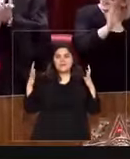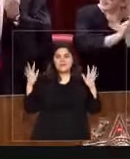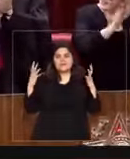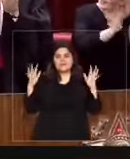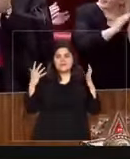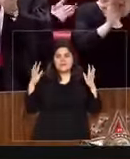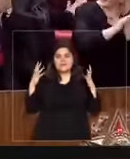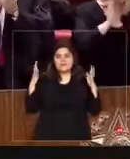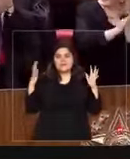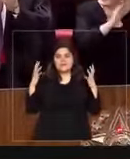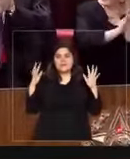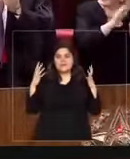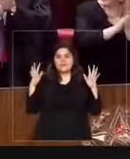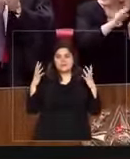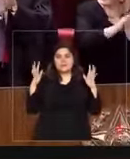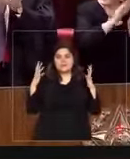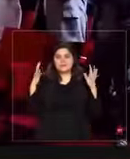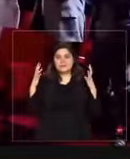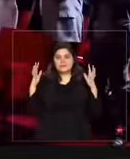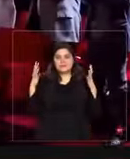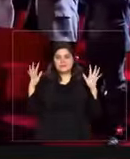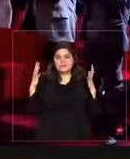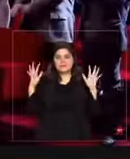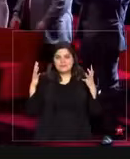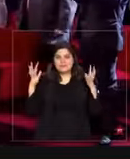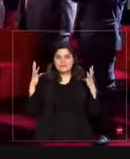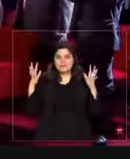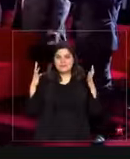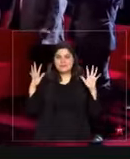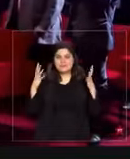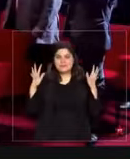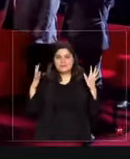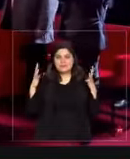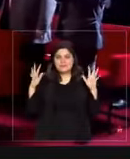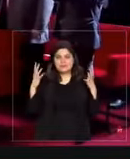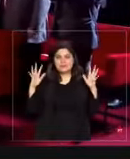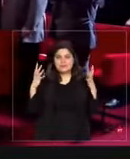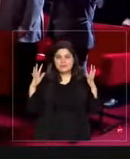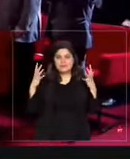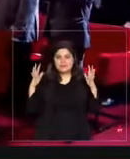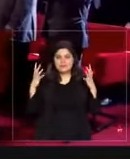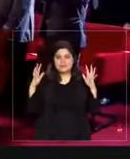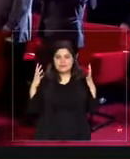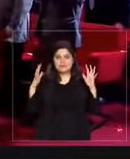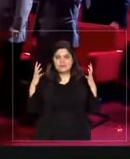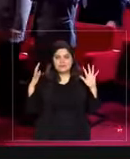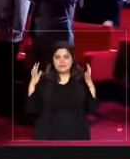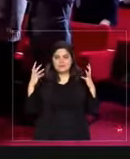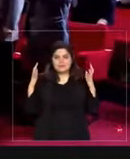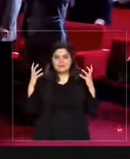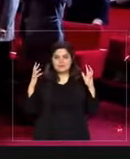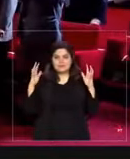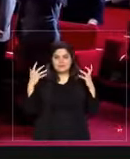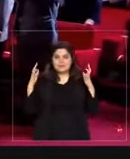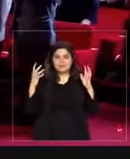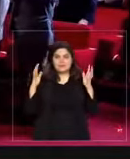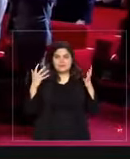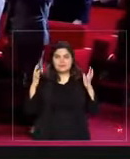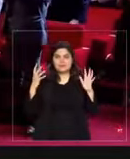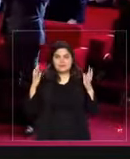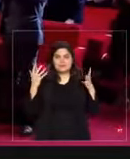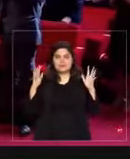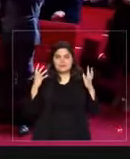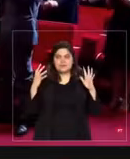requisitos exigidos pela legislação desde o momento da apresentação ou da solicitação ou